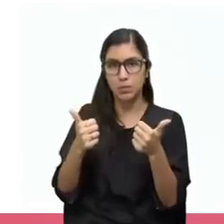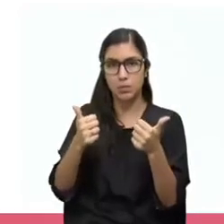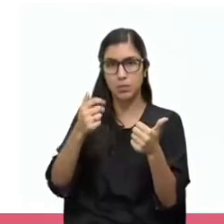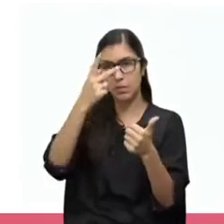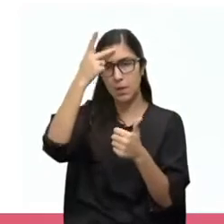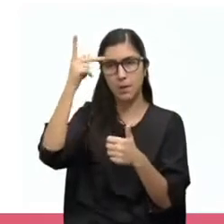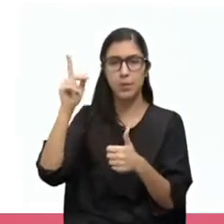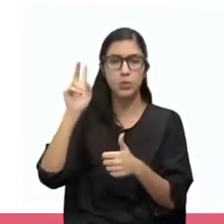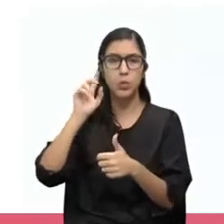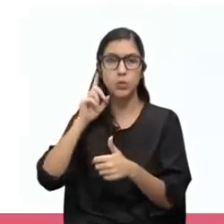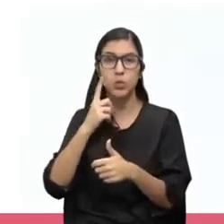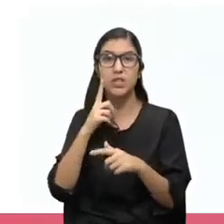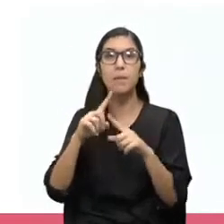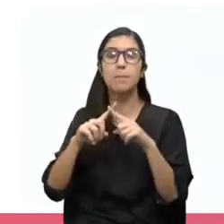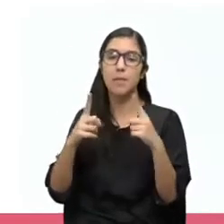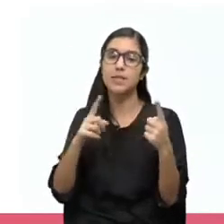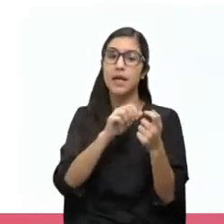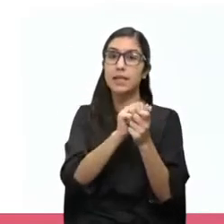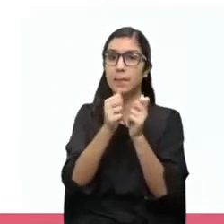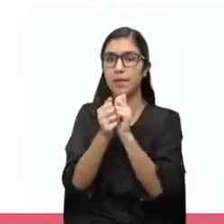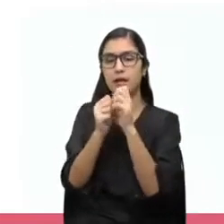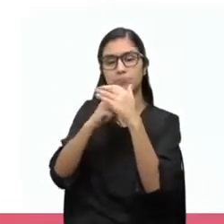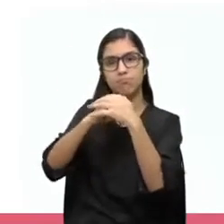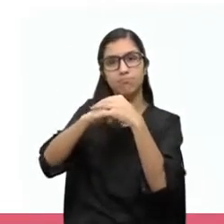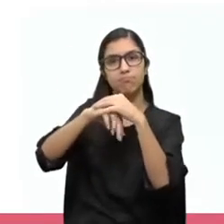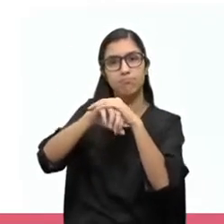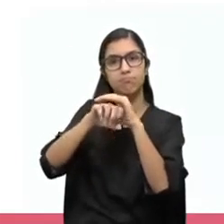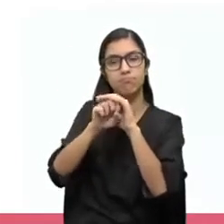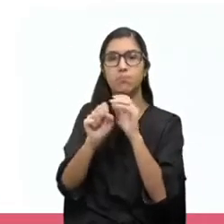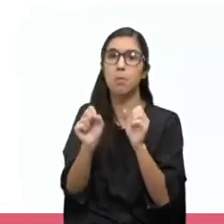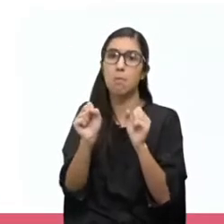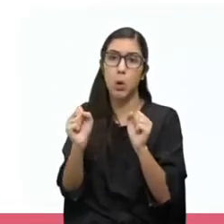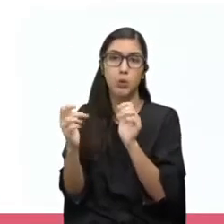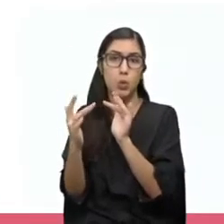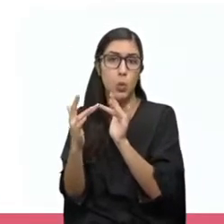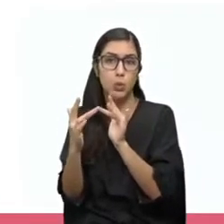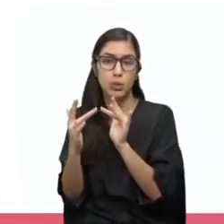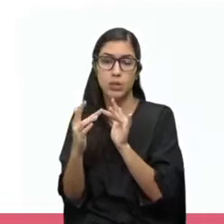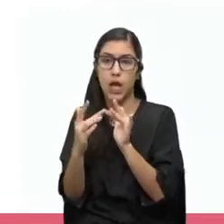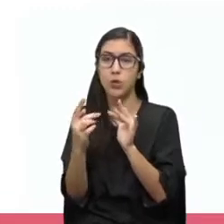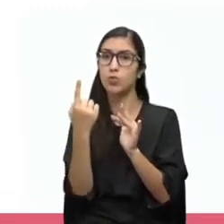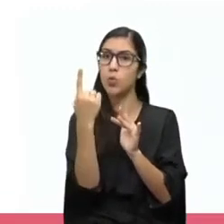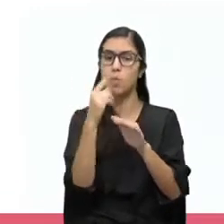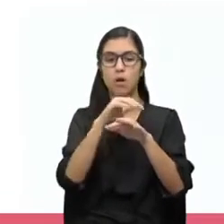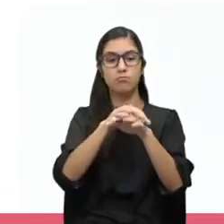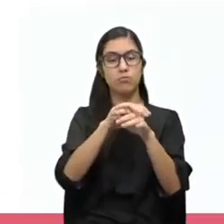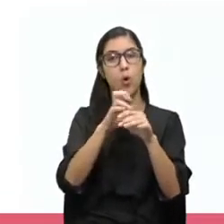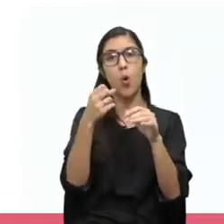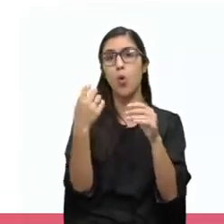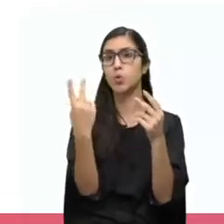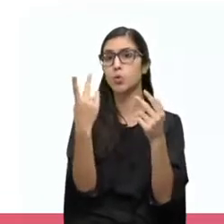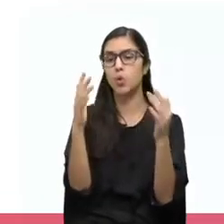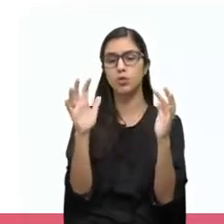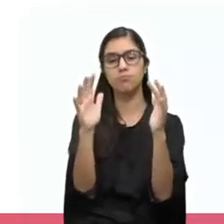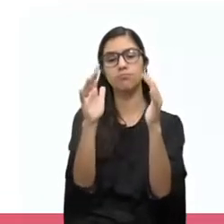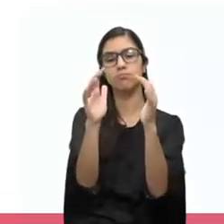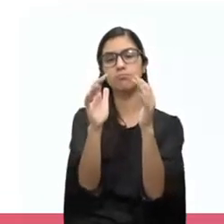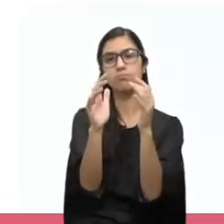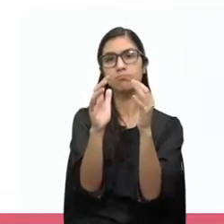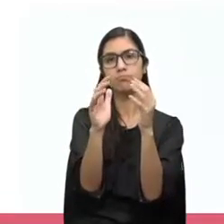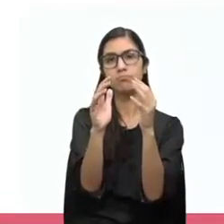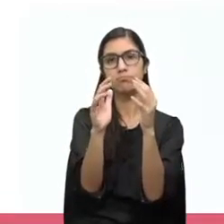pessoas surdas, mais adaptadas ao tato, seja este pelo contato de uma das suas mãos ou de ambas, com as mãos